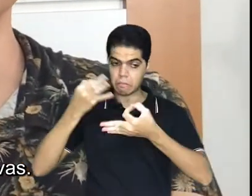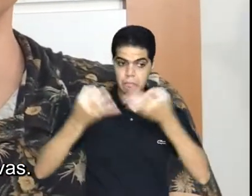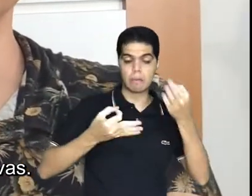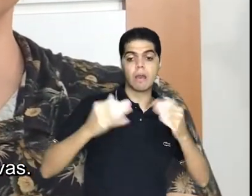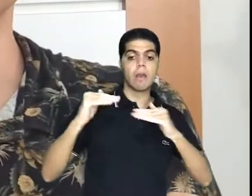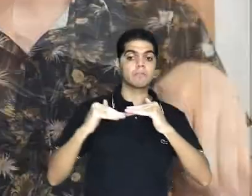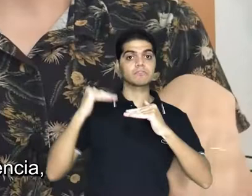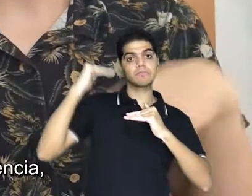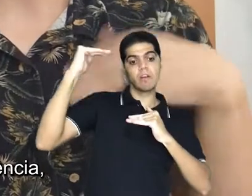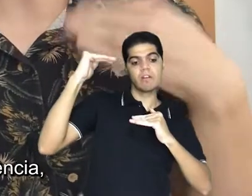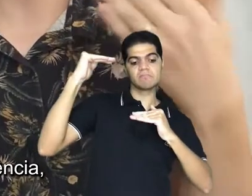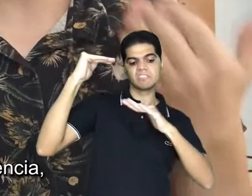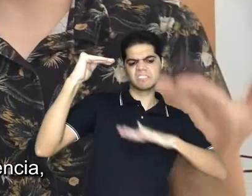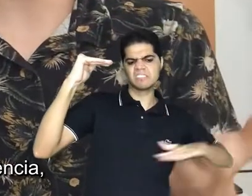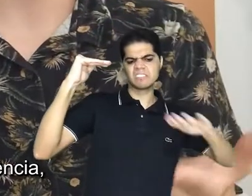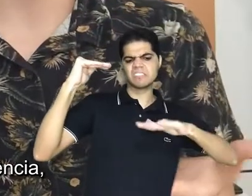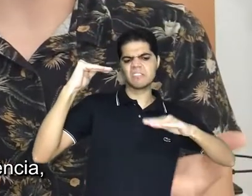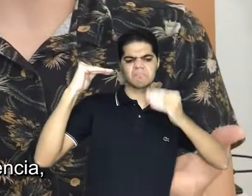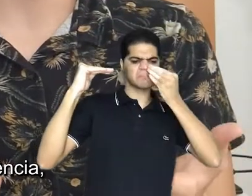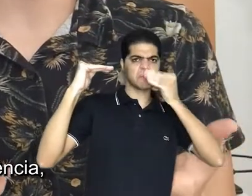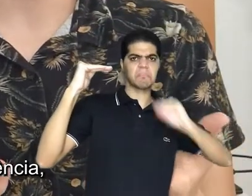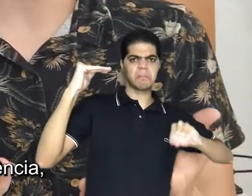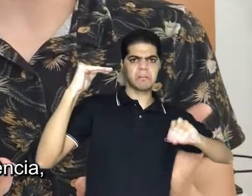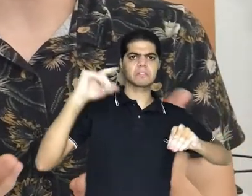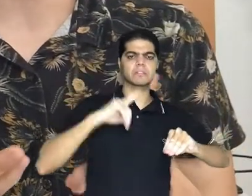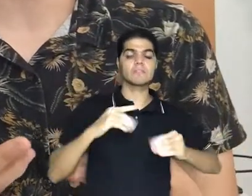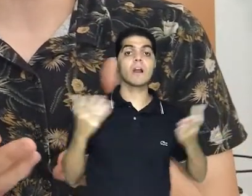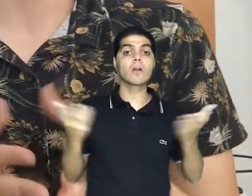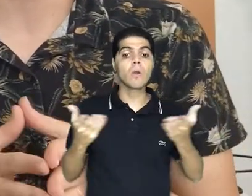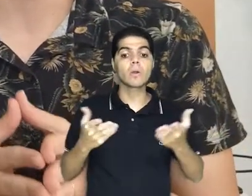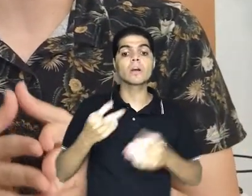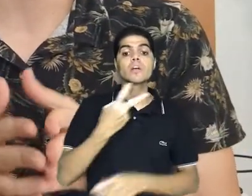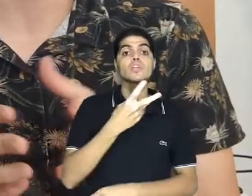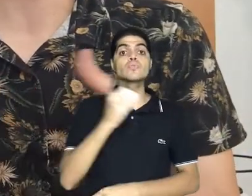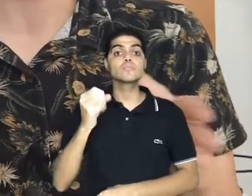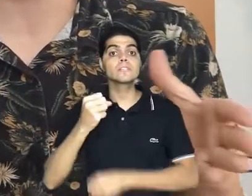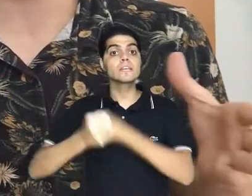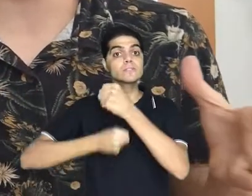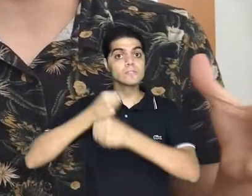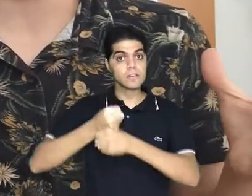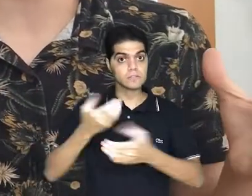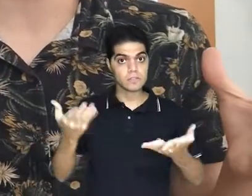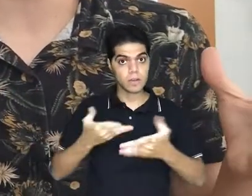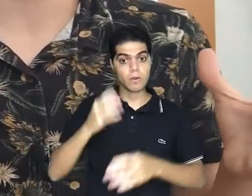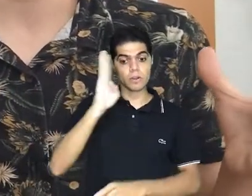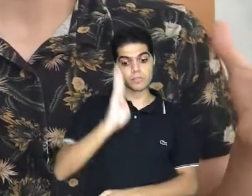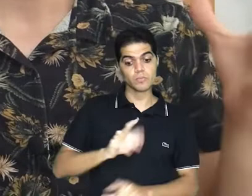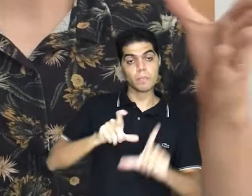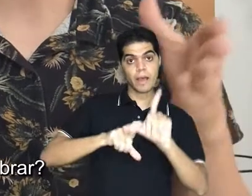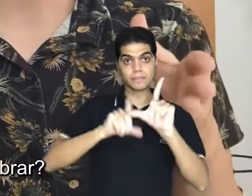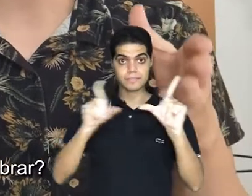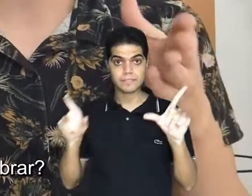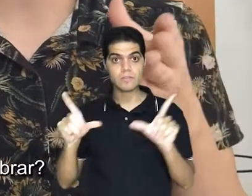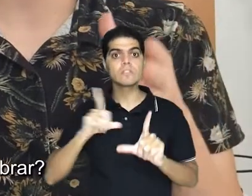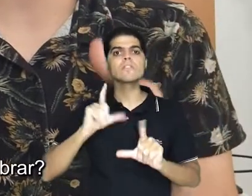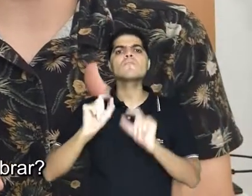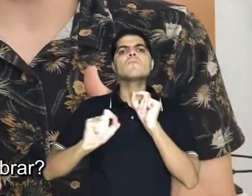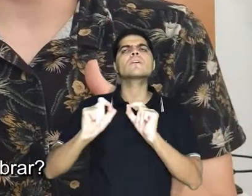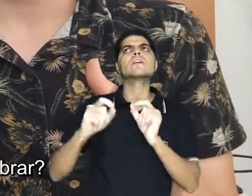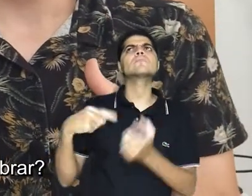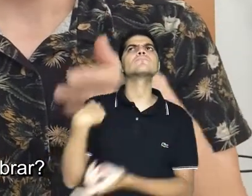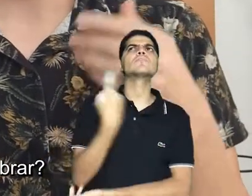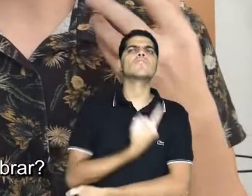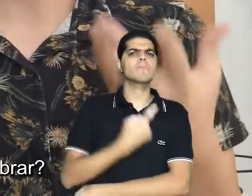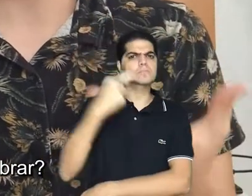outras na Oi e aí nesse tive Centenário da Independência em que completamos 200 anos de emancipação a gente